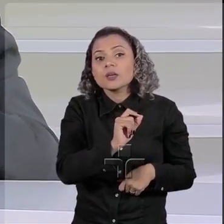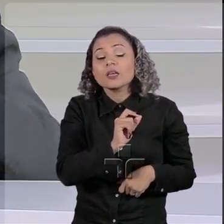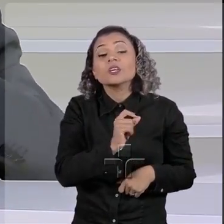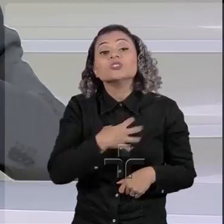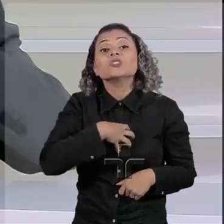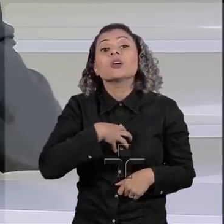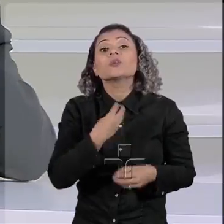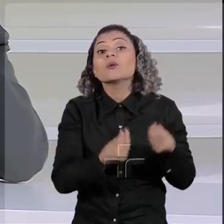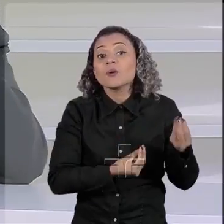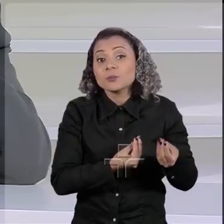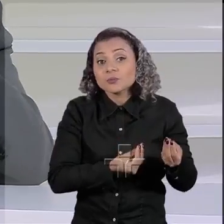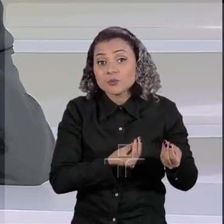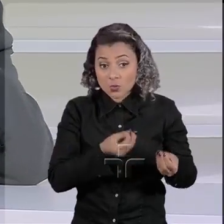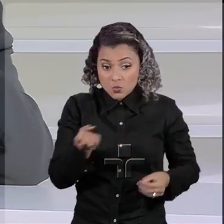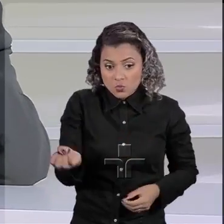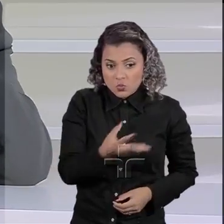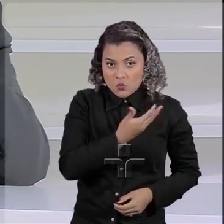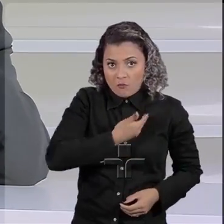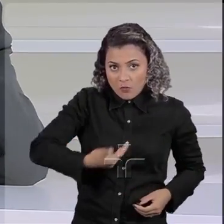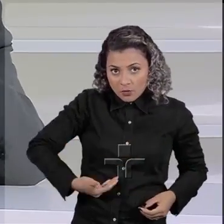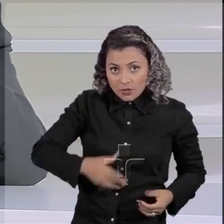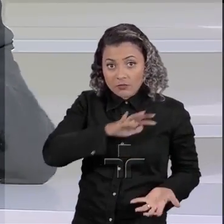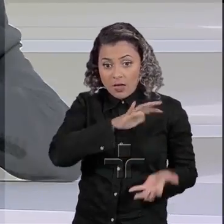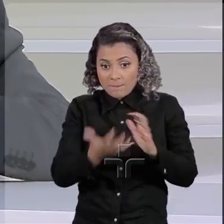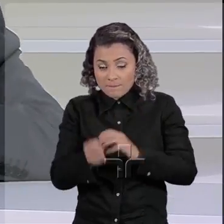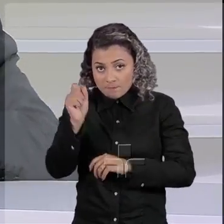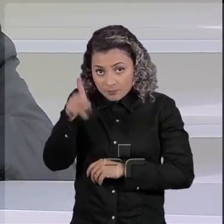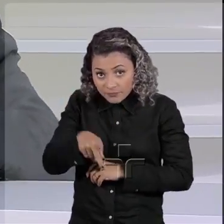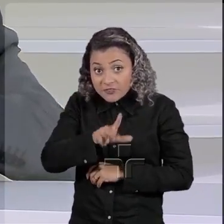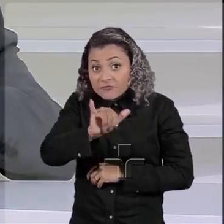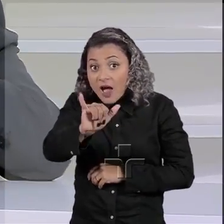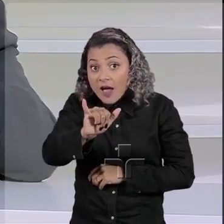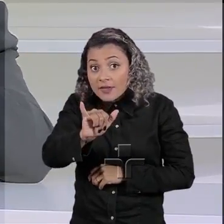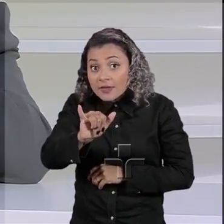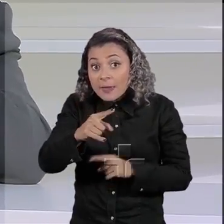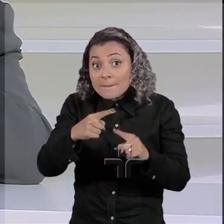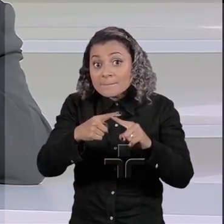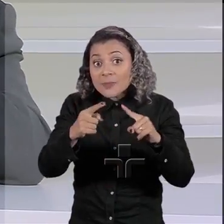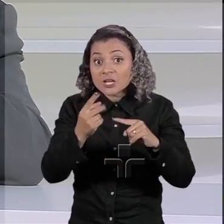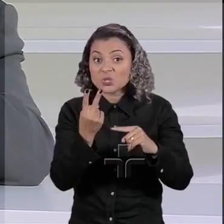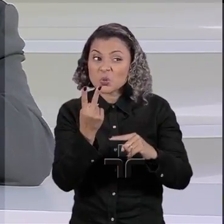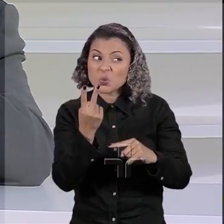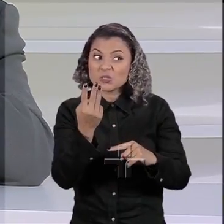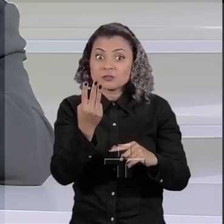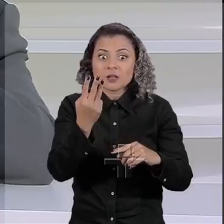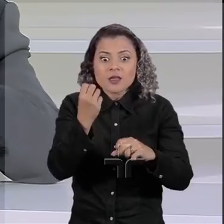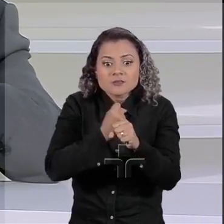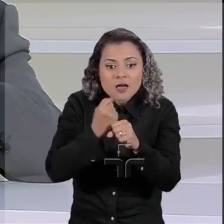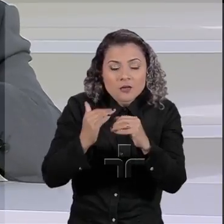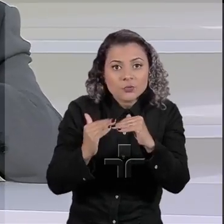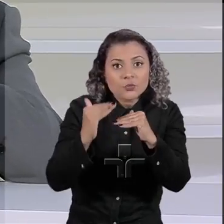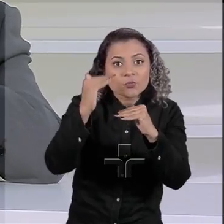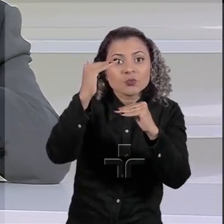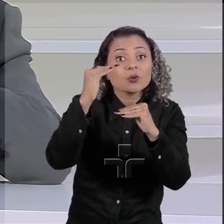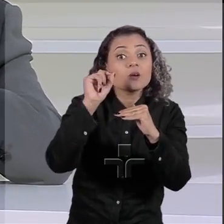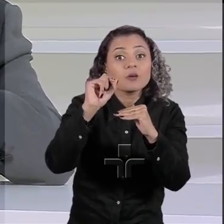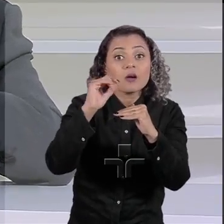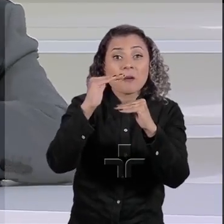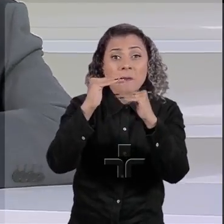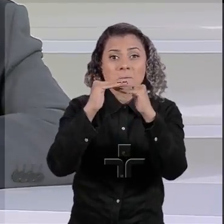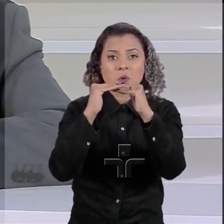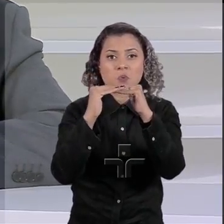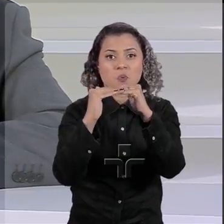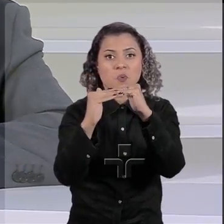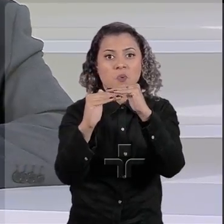é? O novo governo vai fazer a reforma da Previdência. Logo, dentro de 2 ou 3 anos, essa relação se